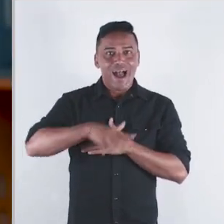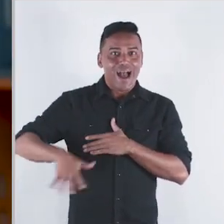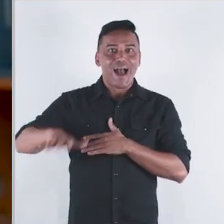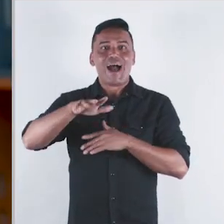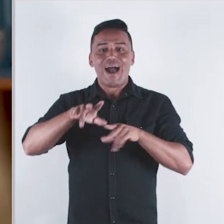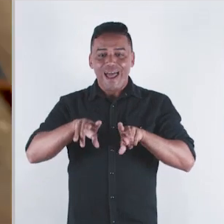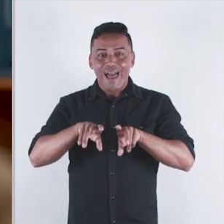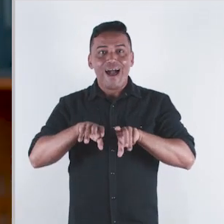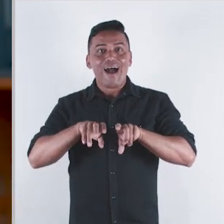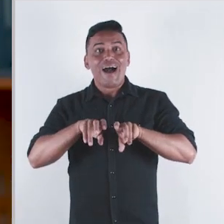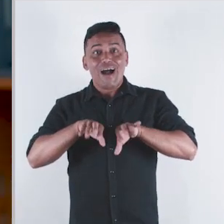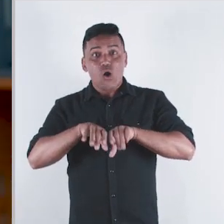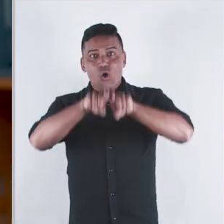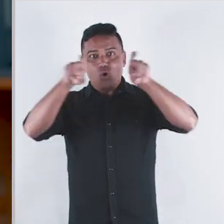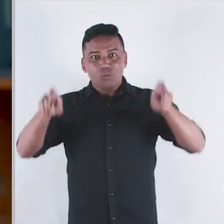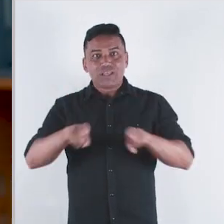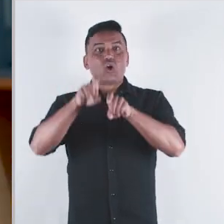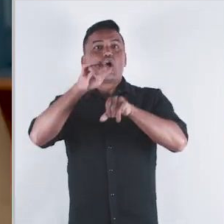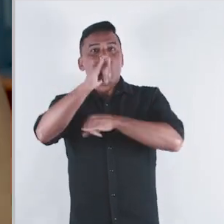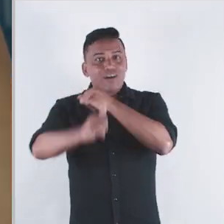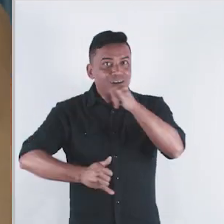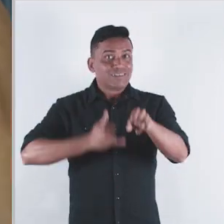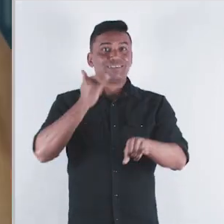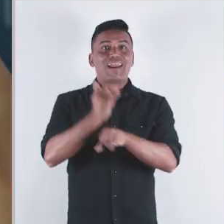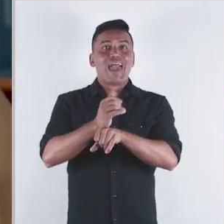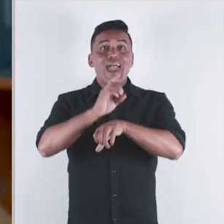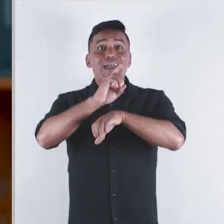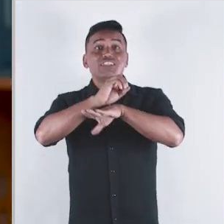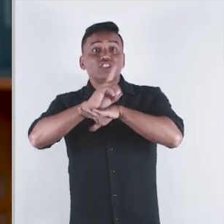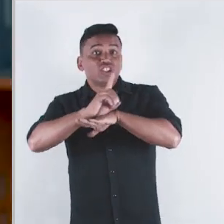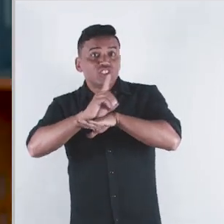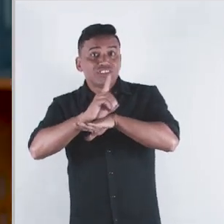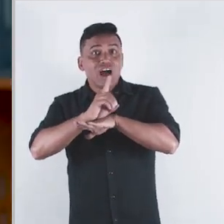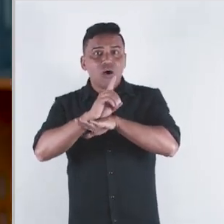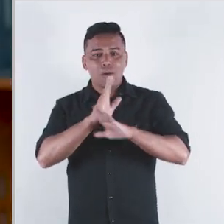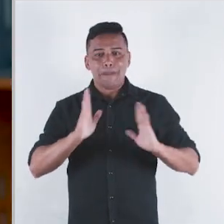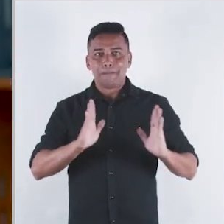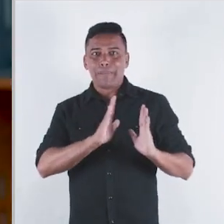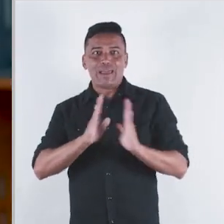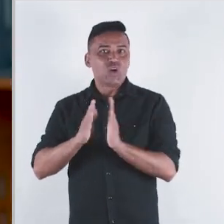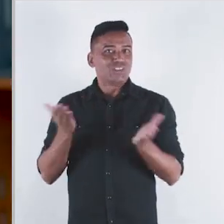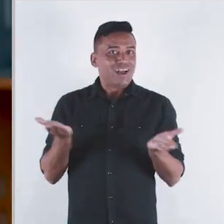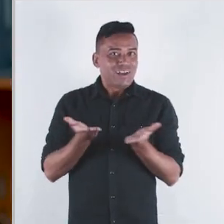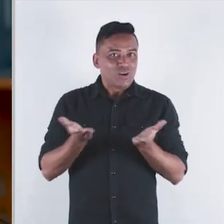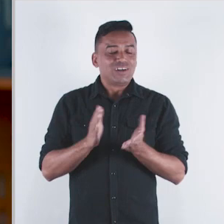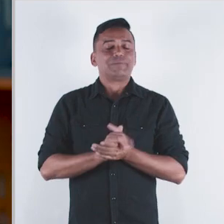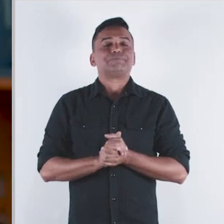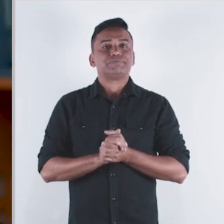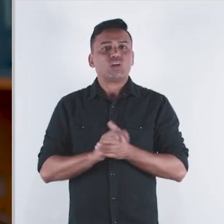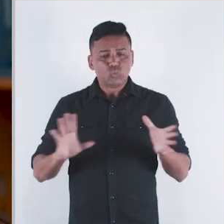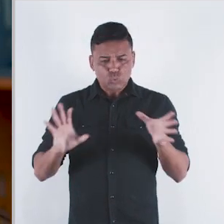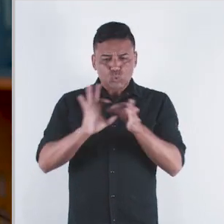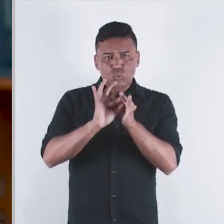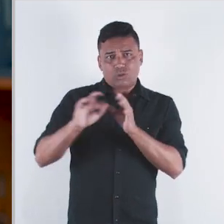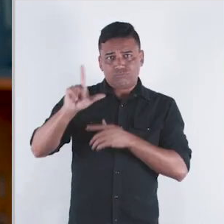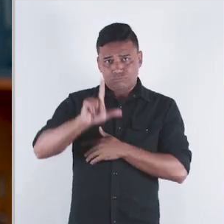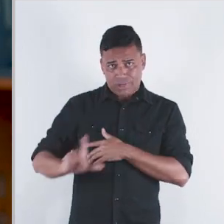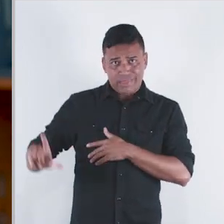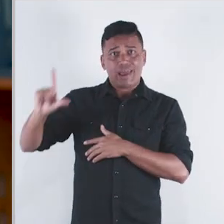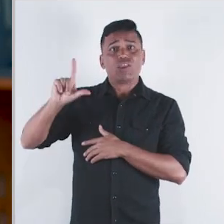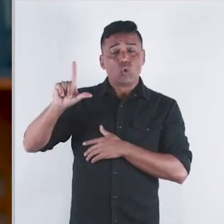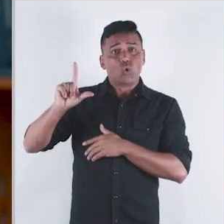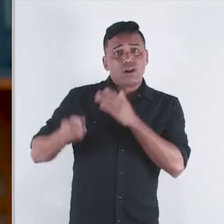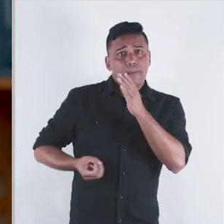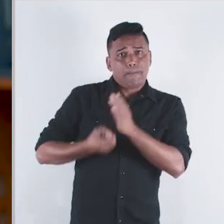é a era que nós estamos, né? Então, na verdade, a gente associa a literatura, né, a